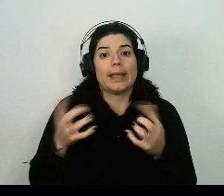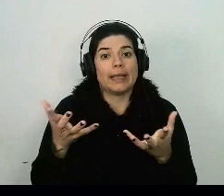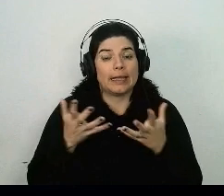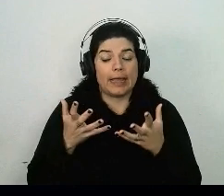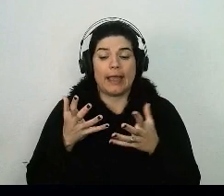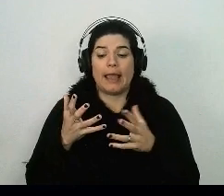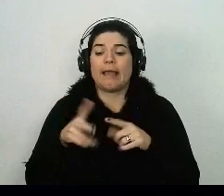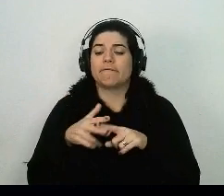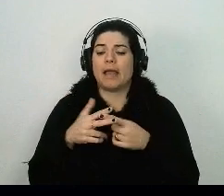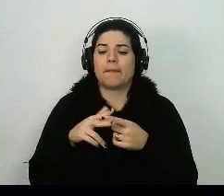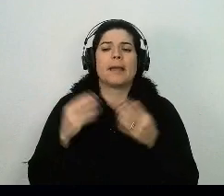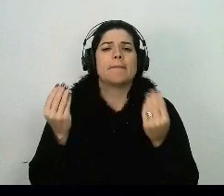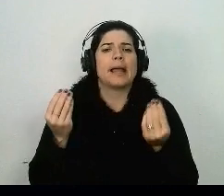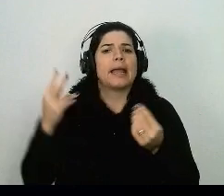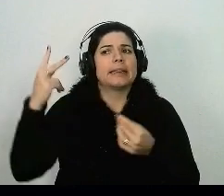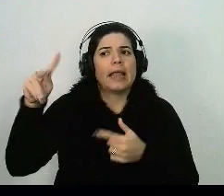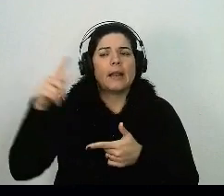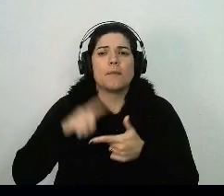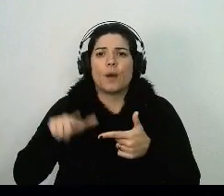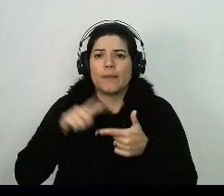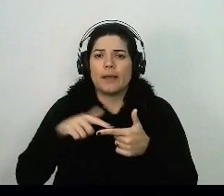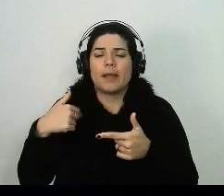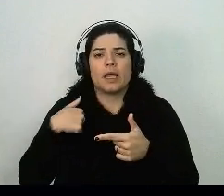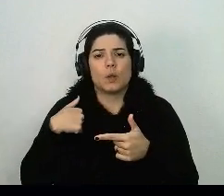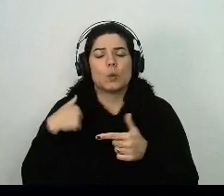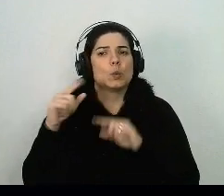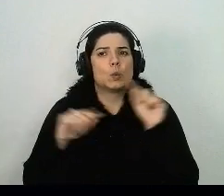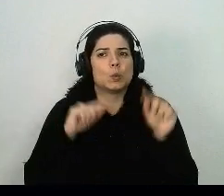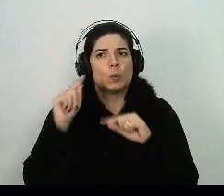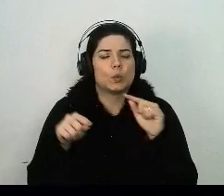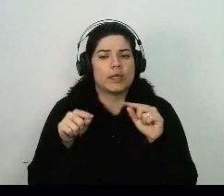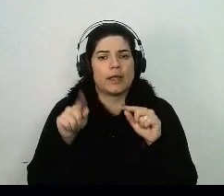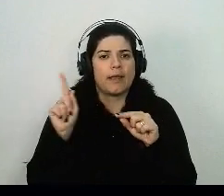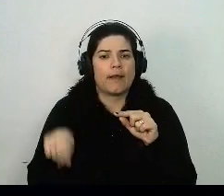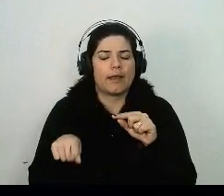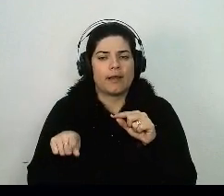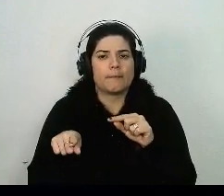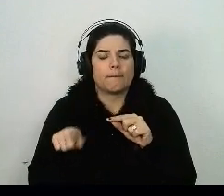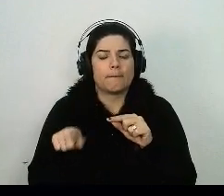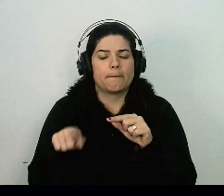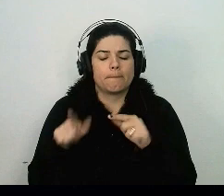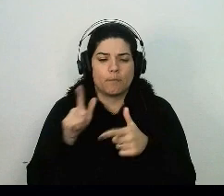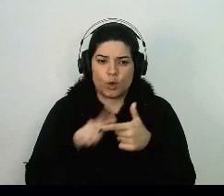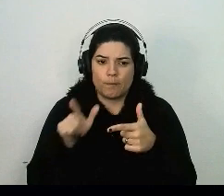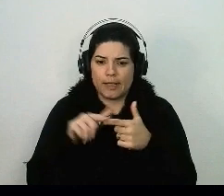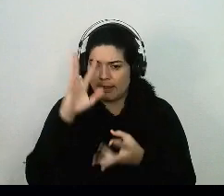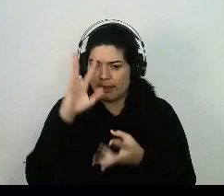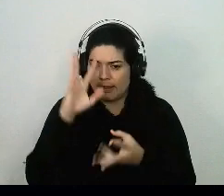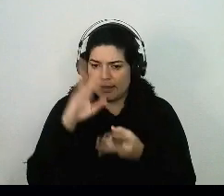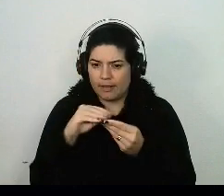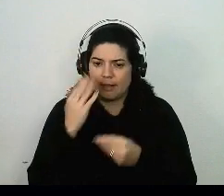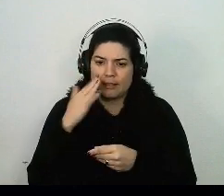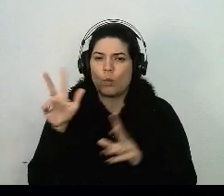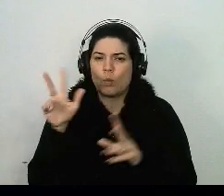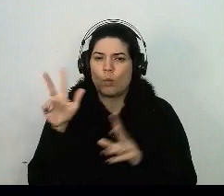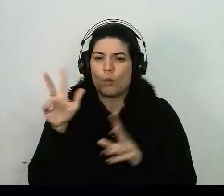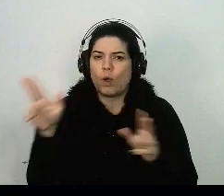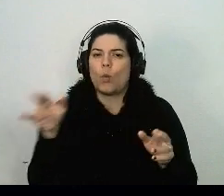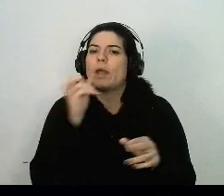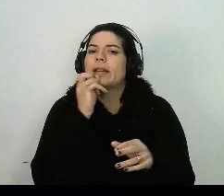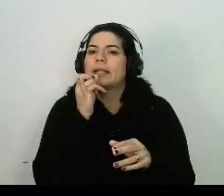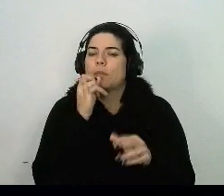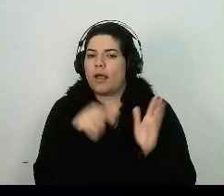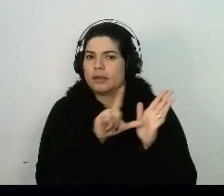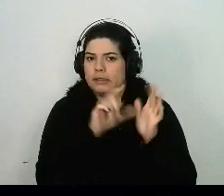que tipo de dor eu estou remediando com esse problema para entender. É igual o exemplo de trás, eu estou fazendo um